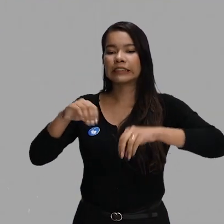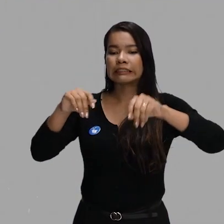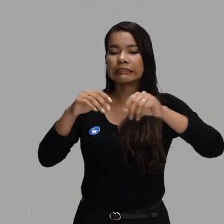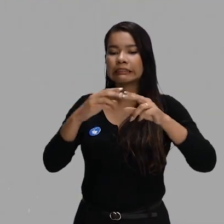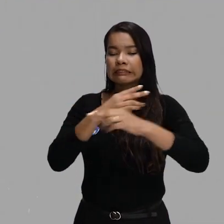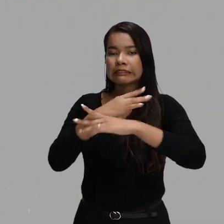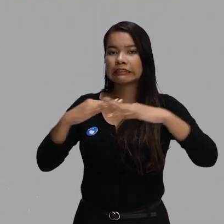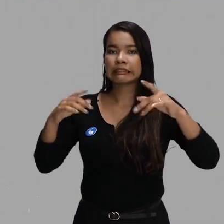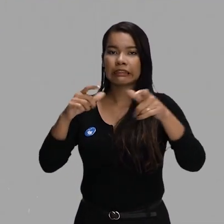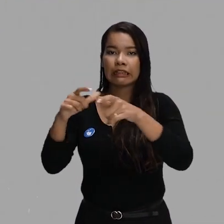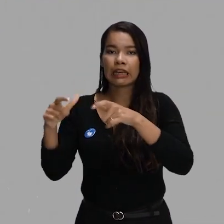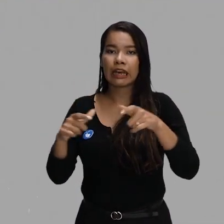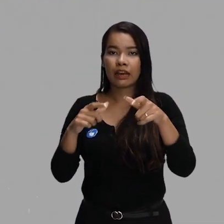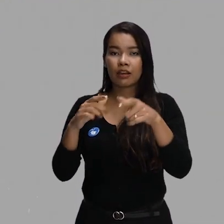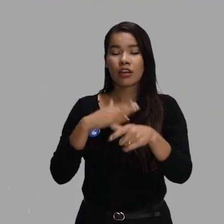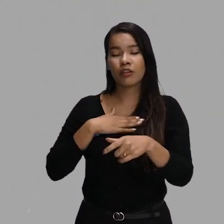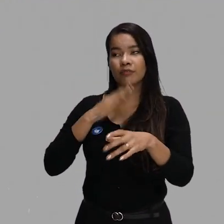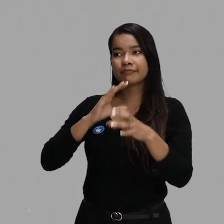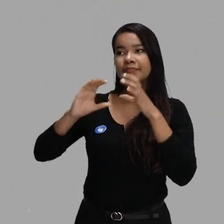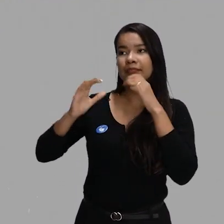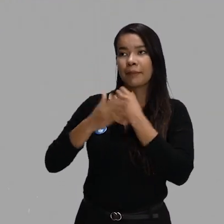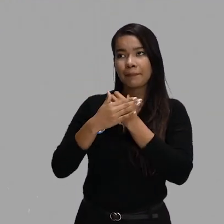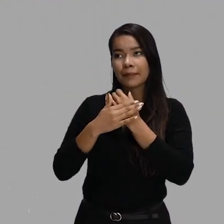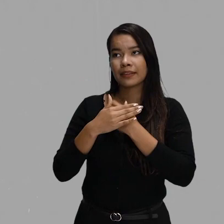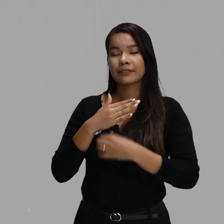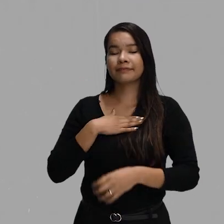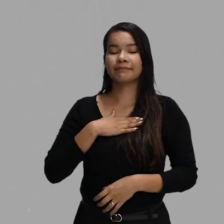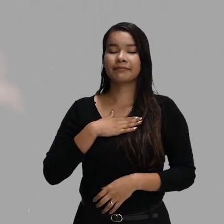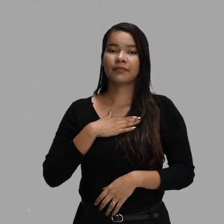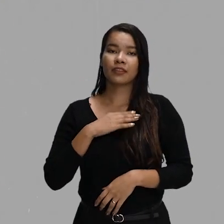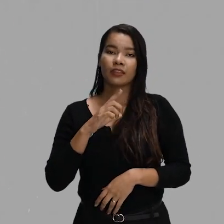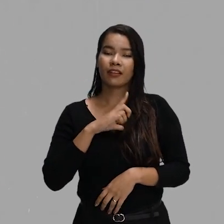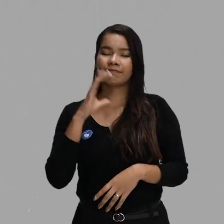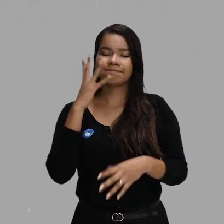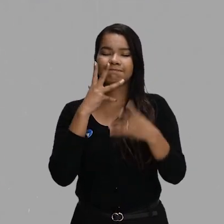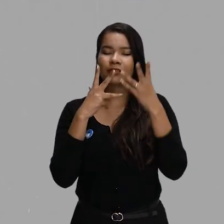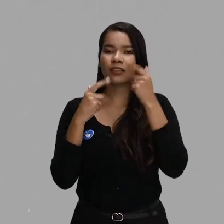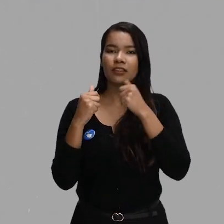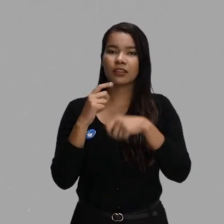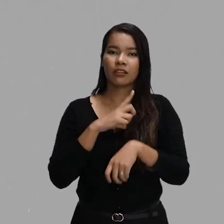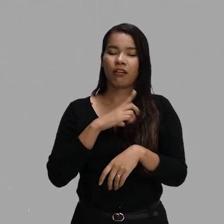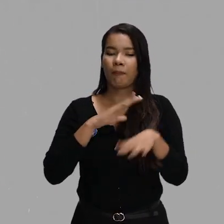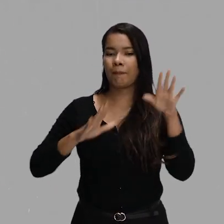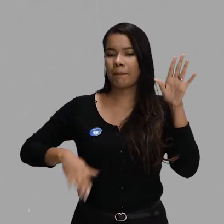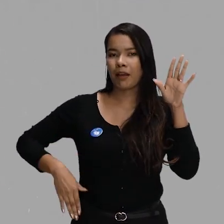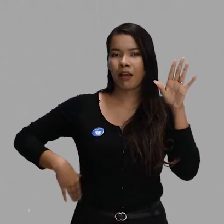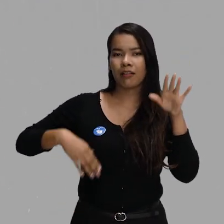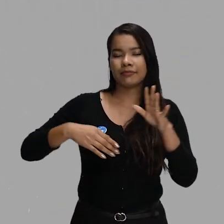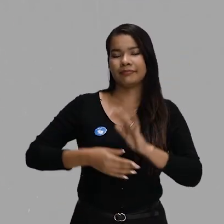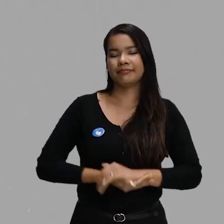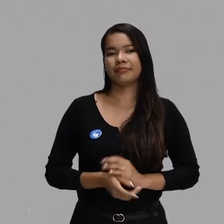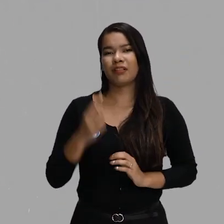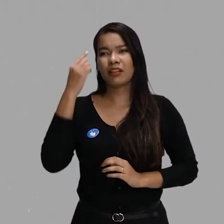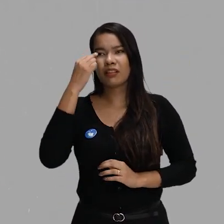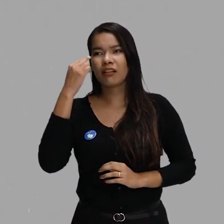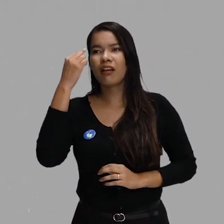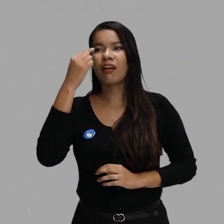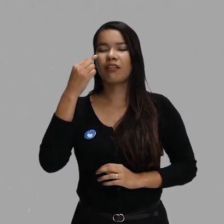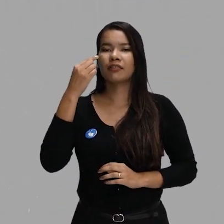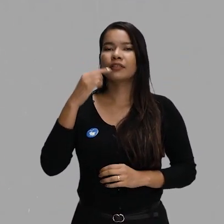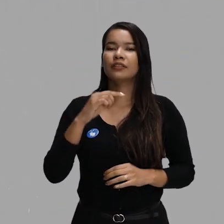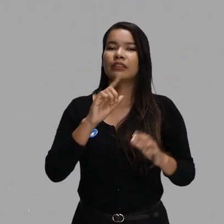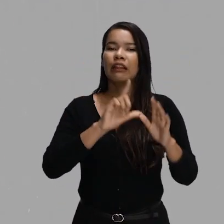Tem praia do Olho d'Água, tem praia dos Lençóis, né, os Lençóis Maranhenses, uma riqueza maravilhosa,